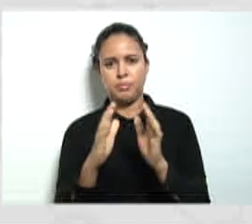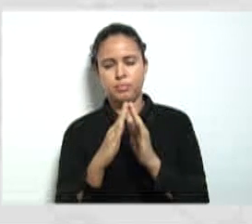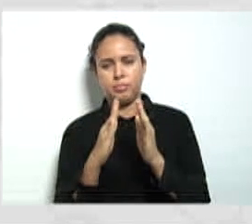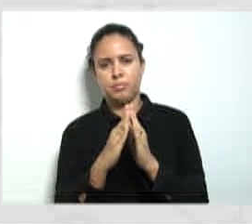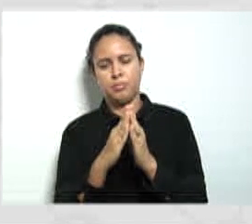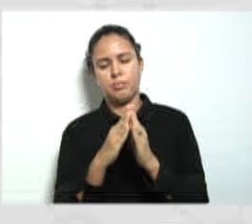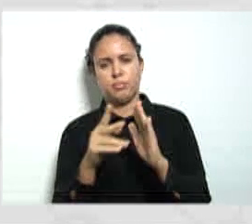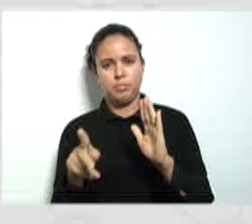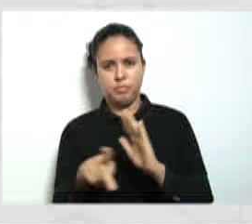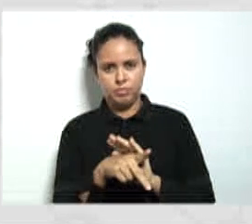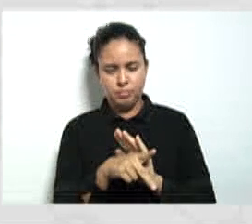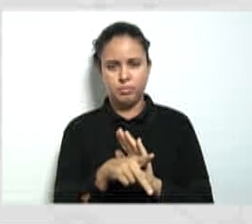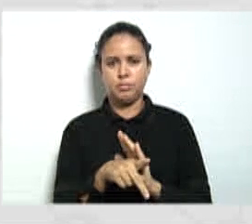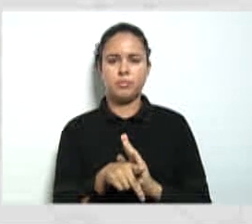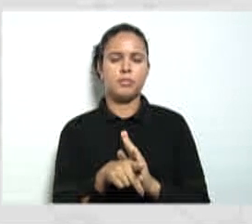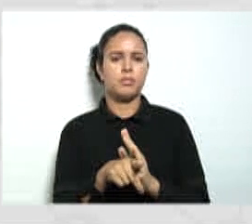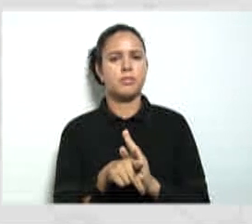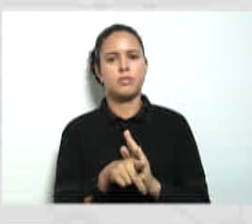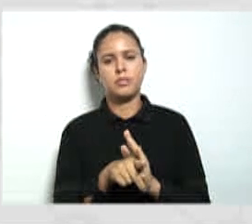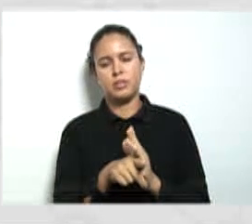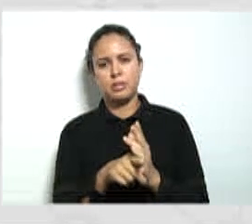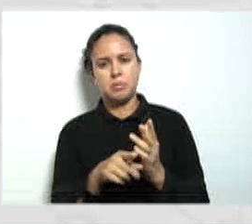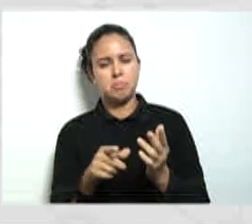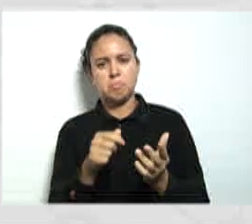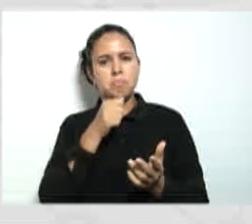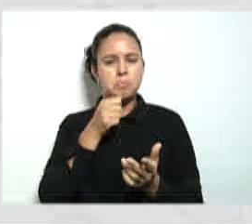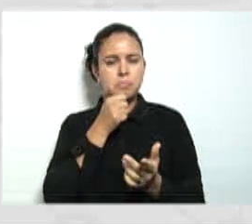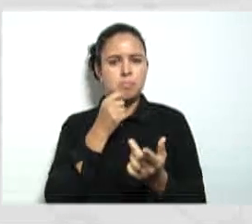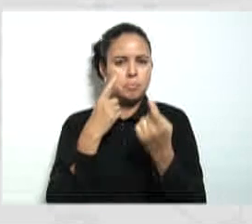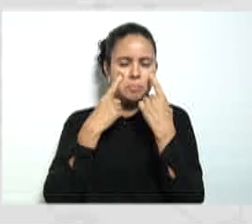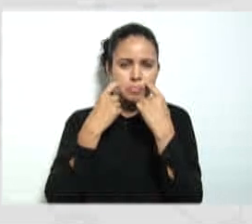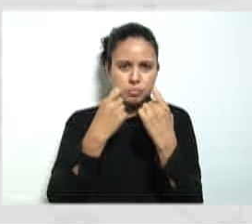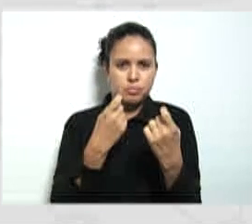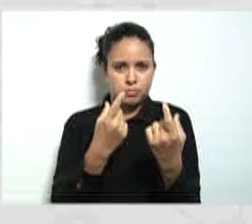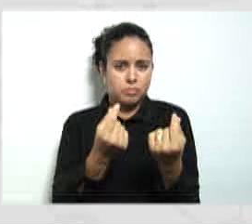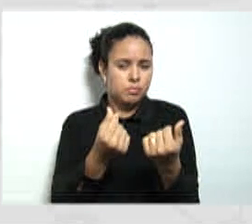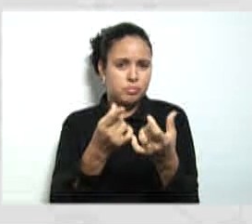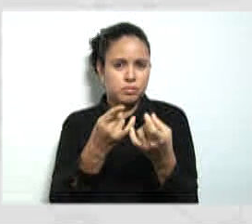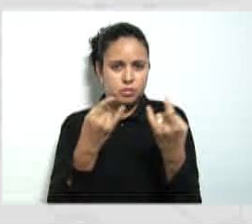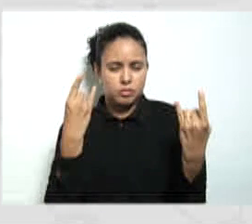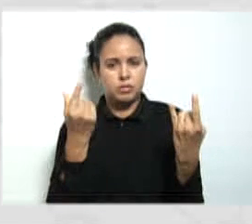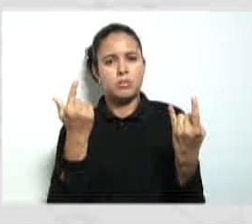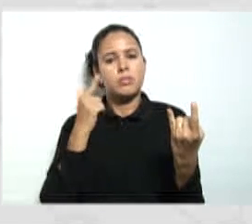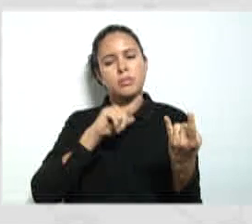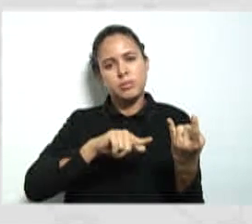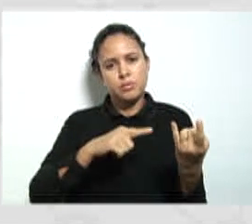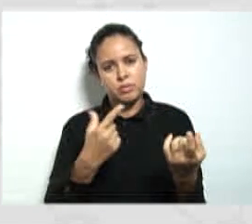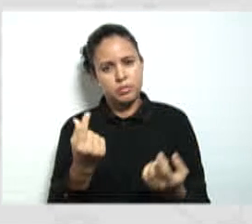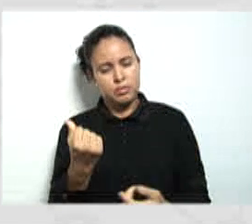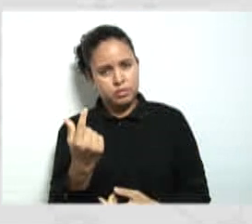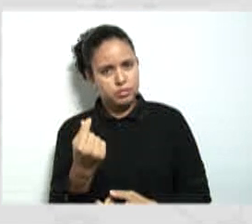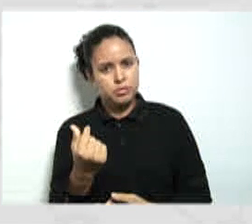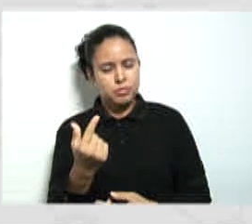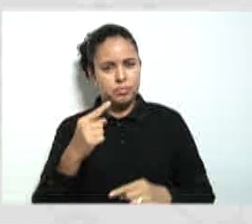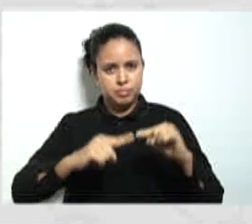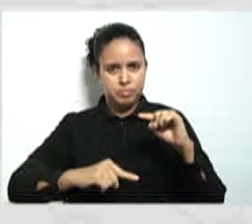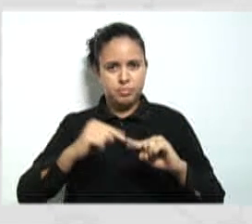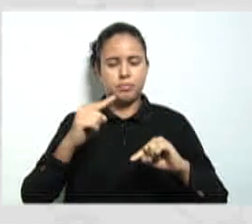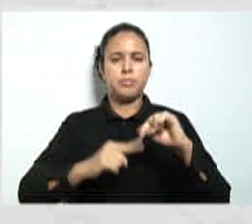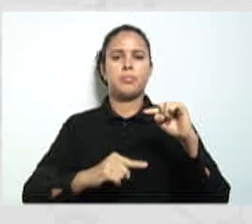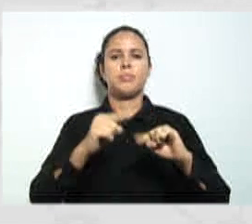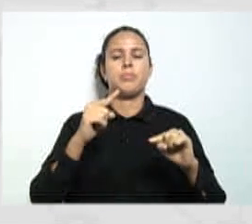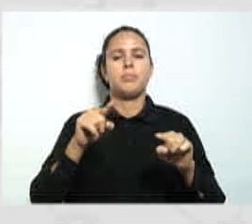sem intermediários e sem visar ao lucro, consegue preços de materiais e de mão de obra mais baixos, além de prazos e